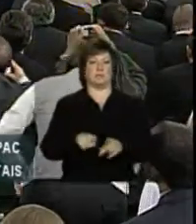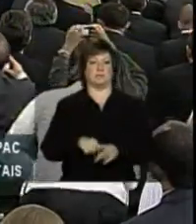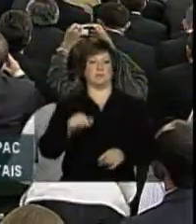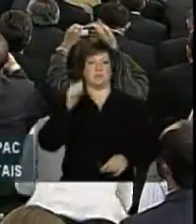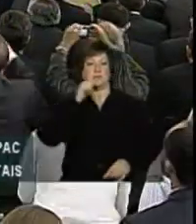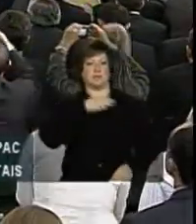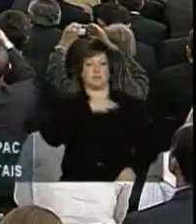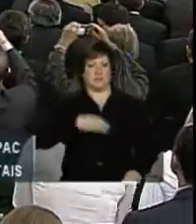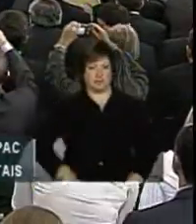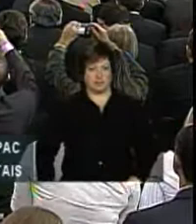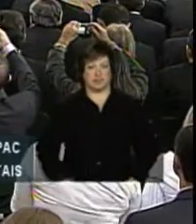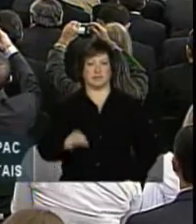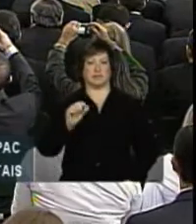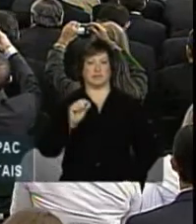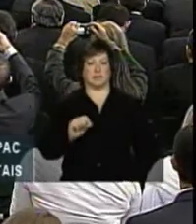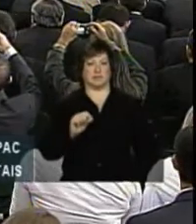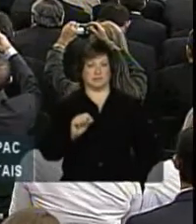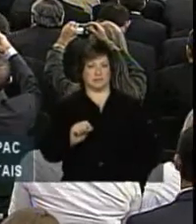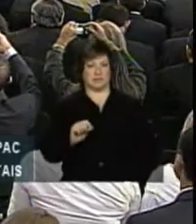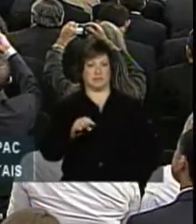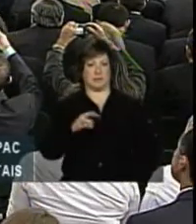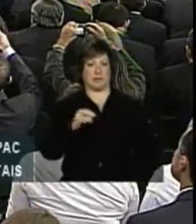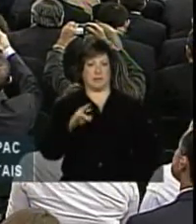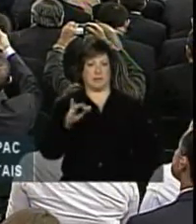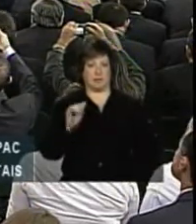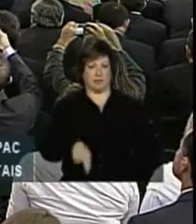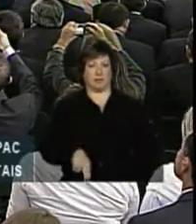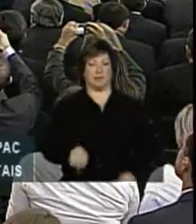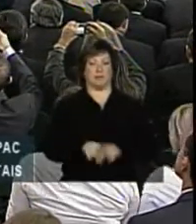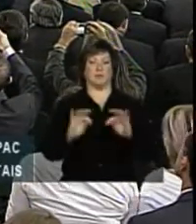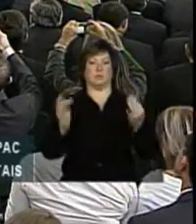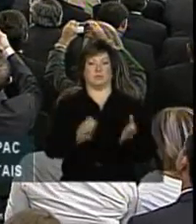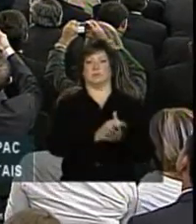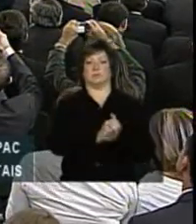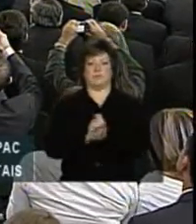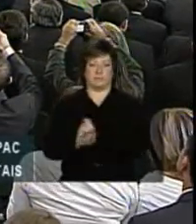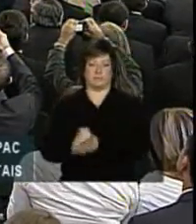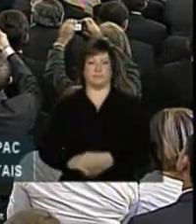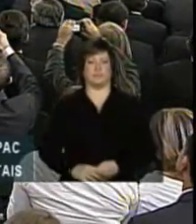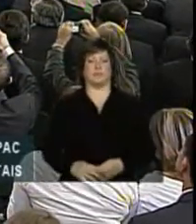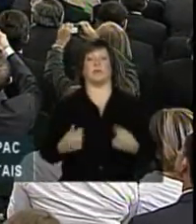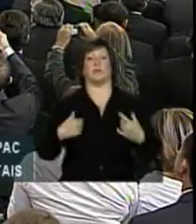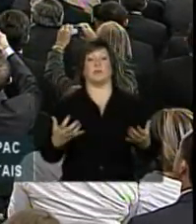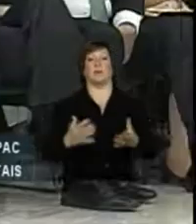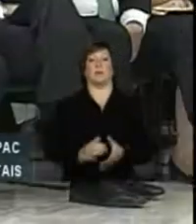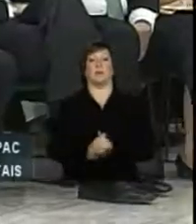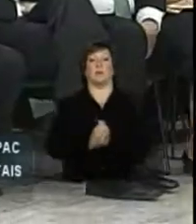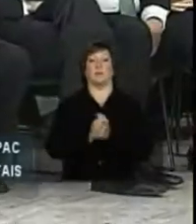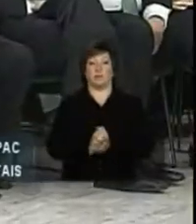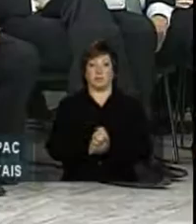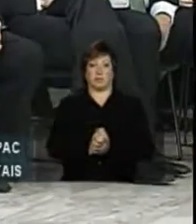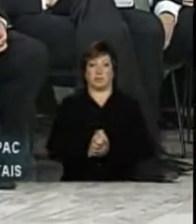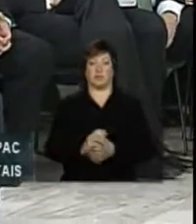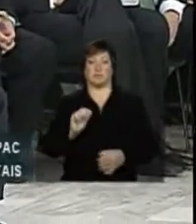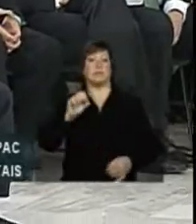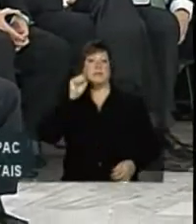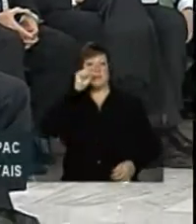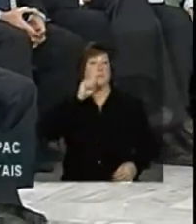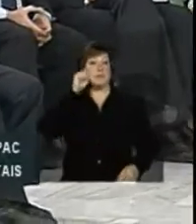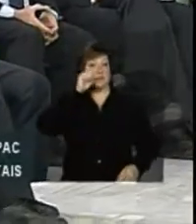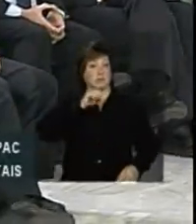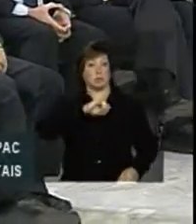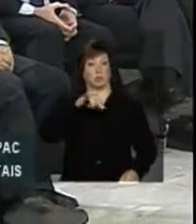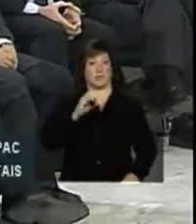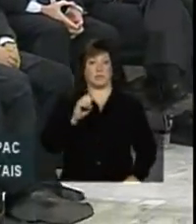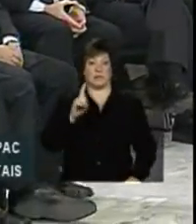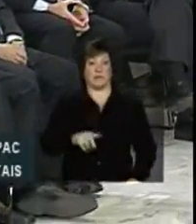do Planejamento, Orçamento e Gestão, Miriam Belchior. Queria cumprimentar o senador José